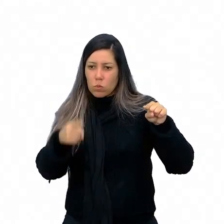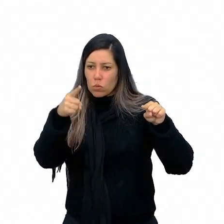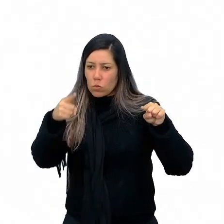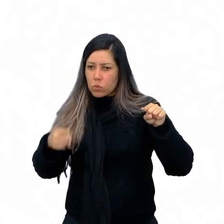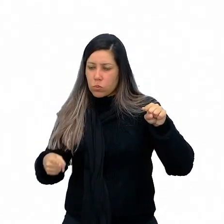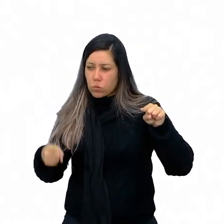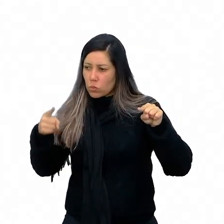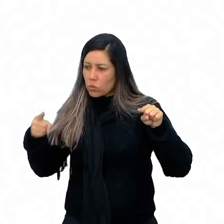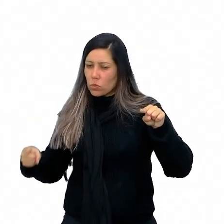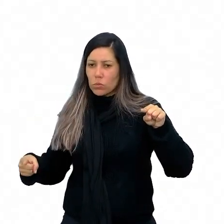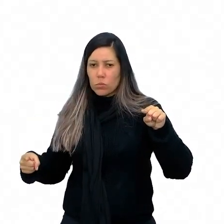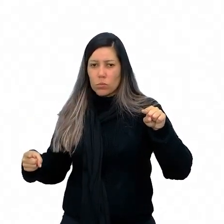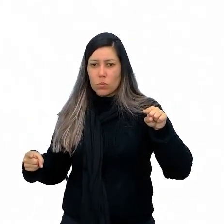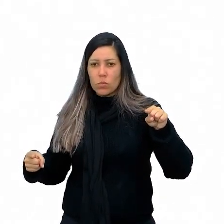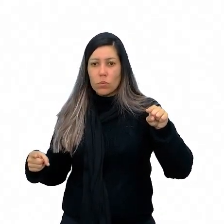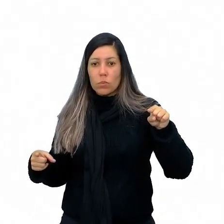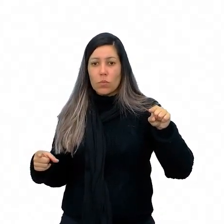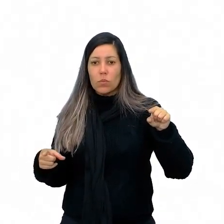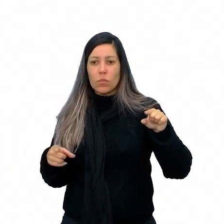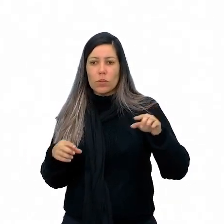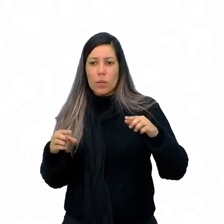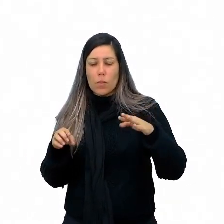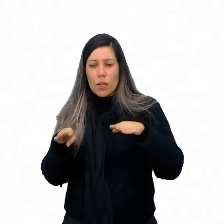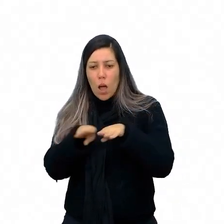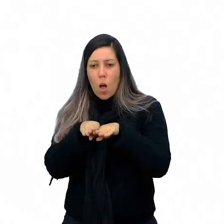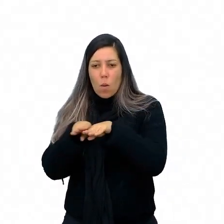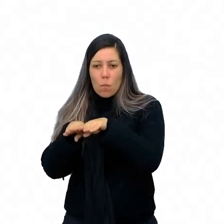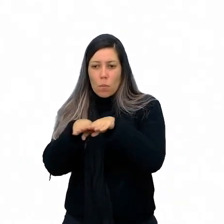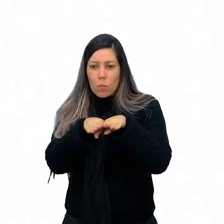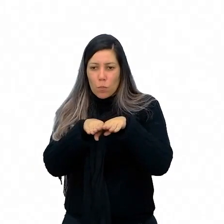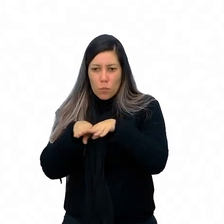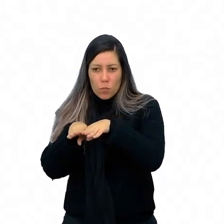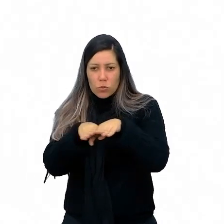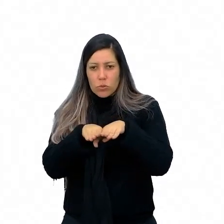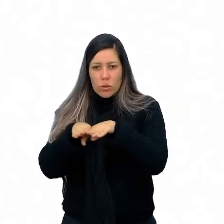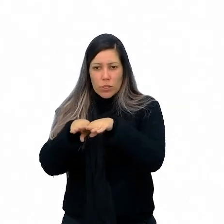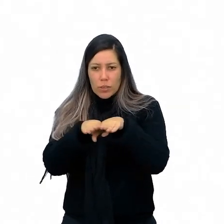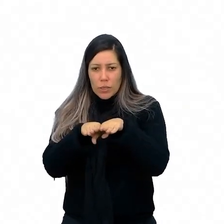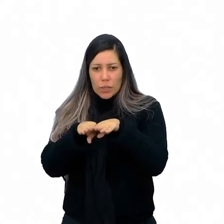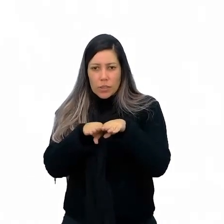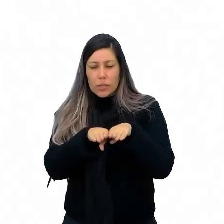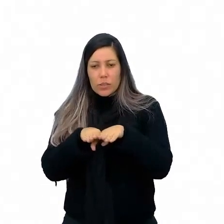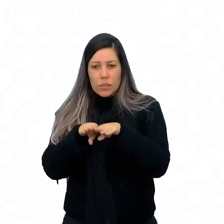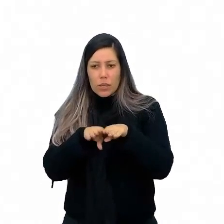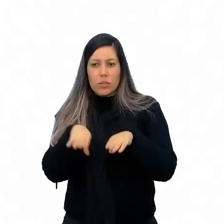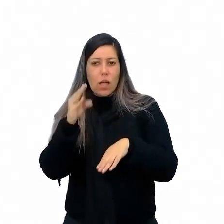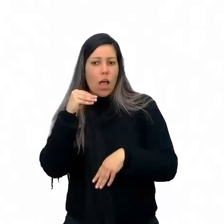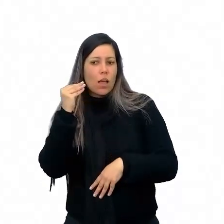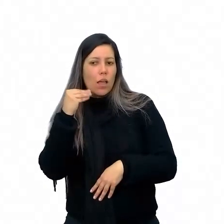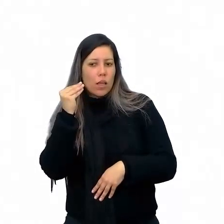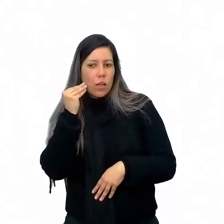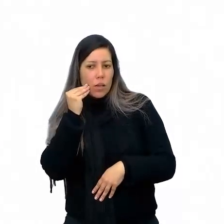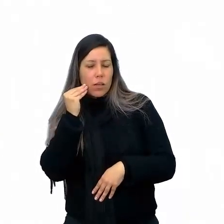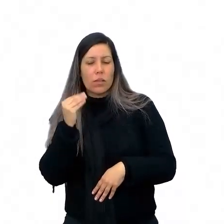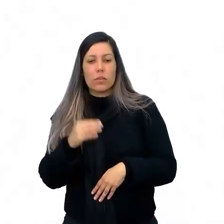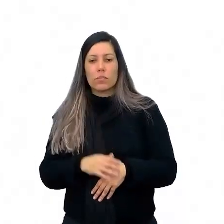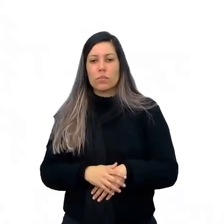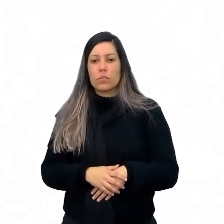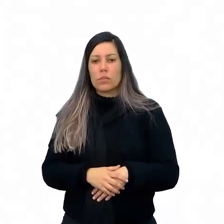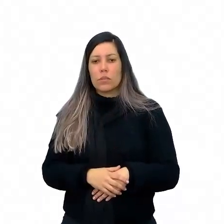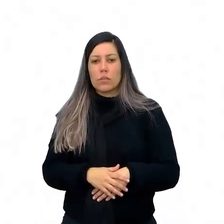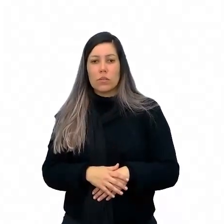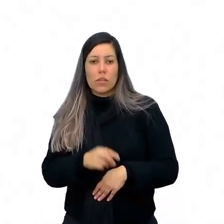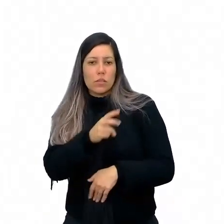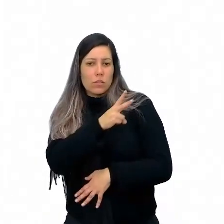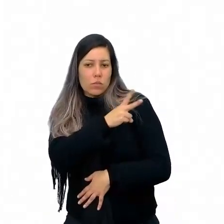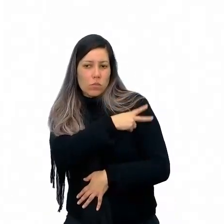Teorema de proporcionalidade e verificação ou verificações experimentais. Na segunda série do ensino